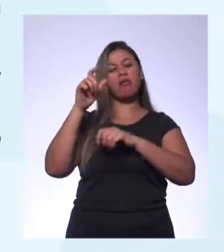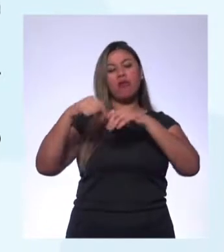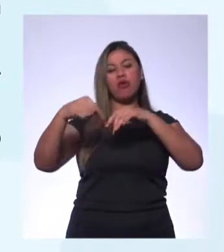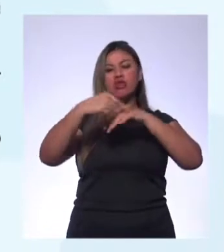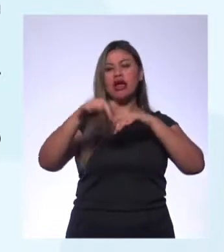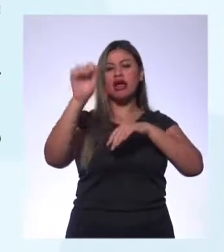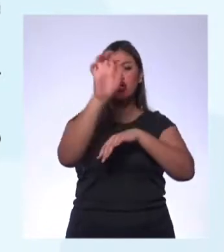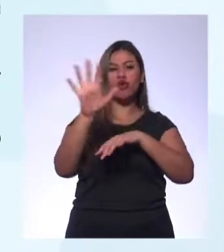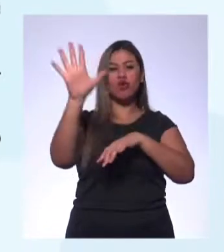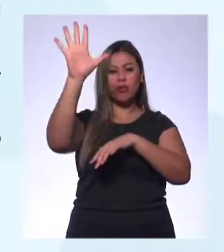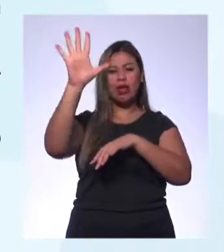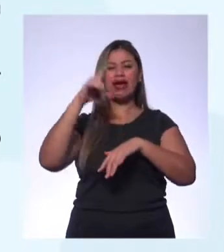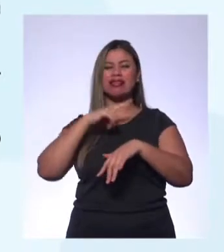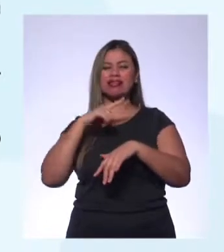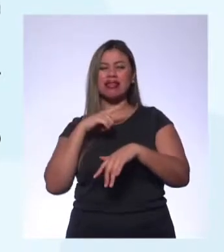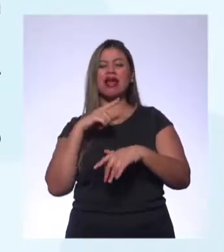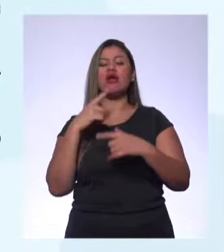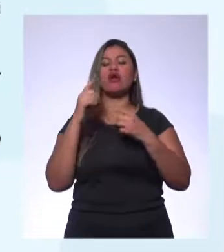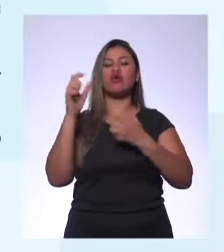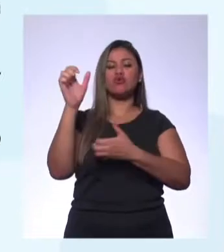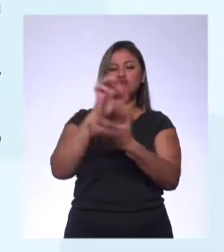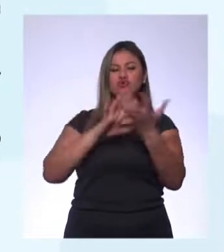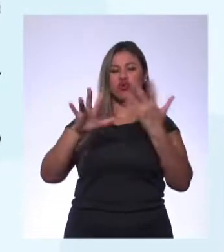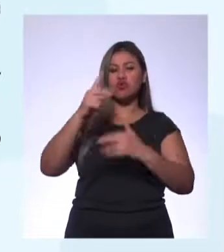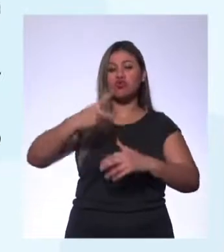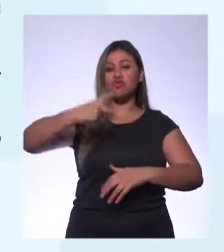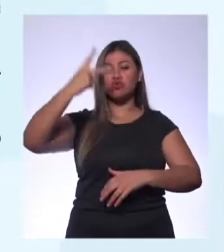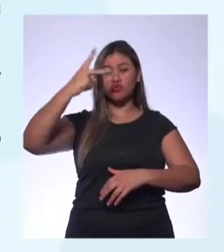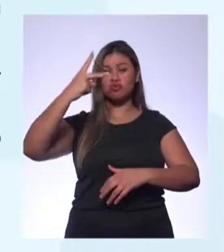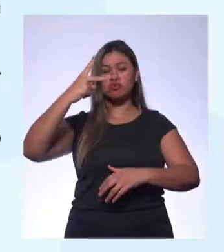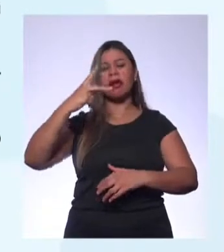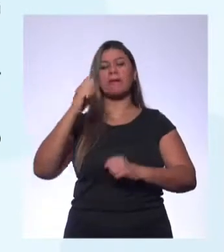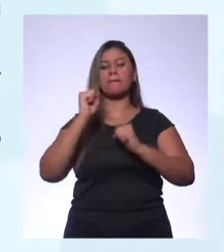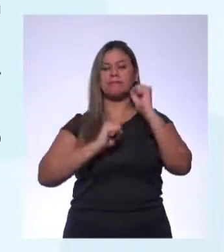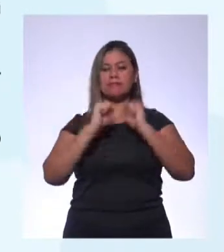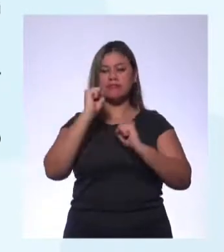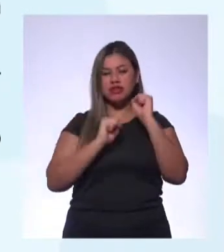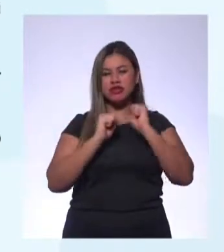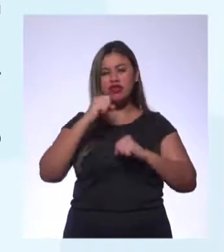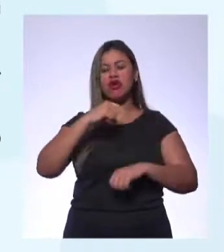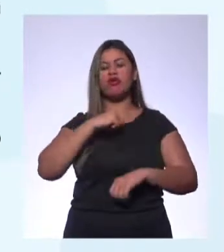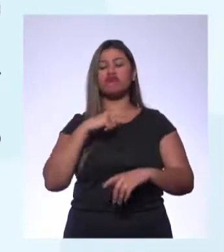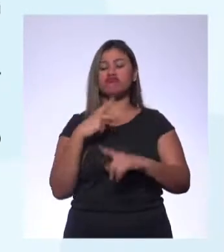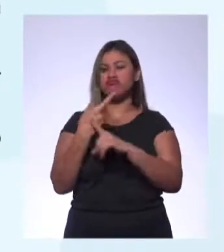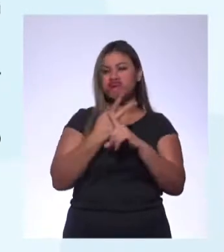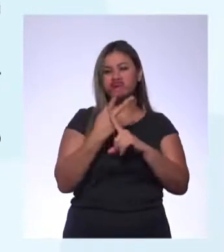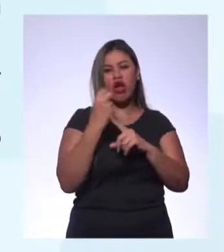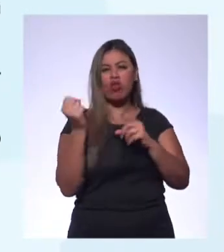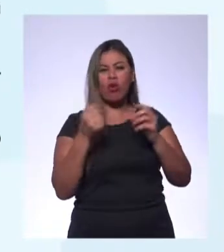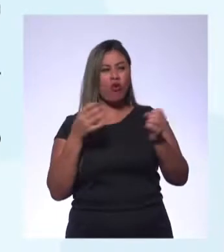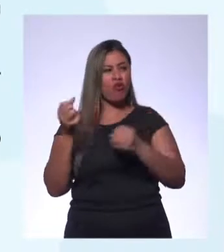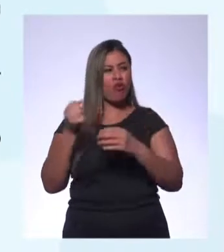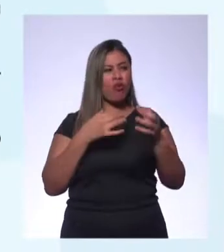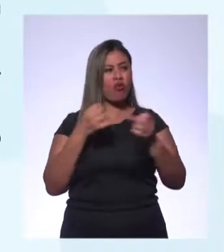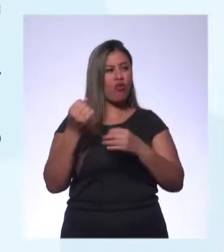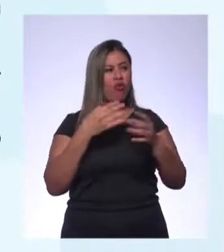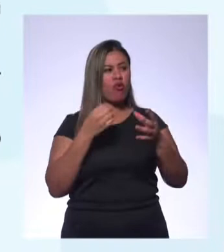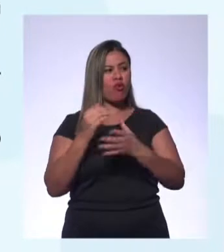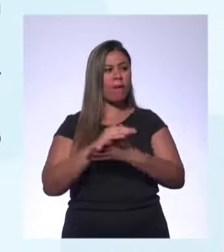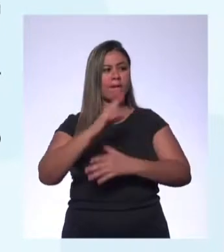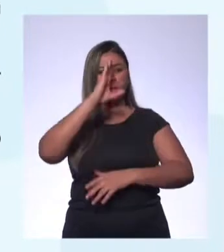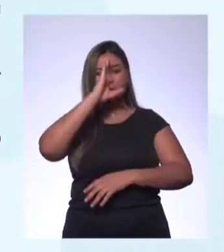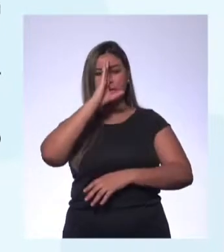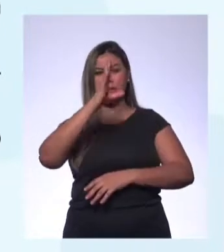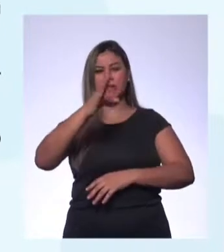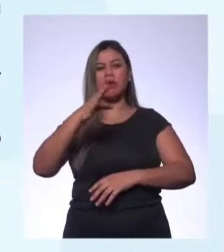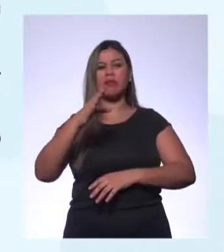A gente vem aí na esteira da segunda Revolução Industrial, né? A busca por novas riquezas, principalmente a busca